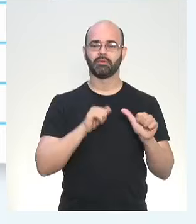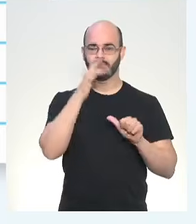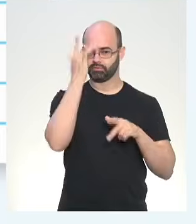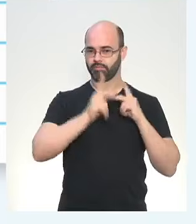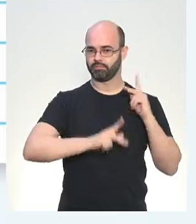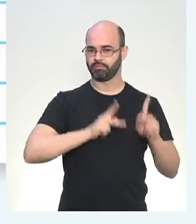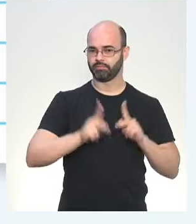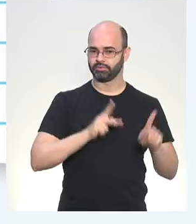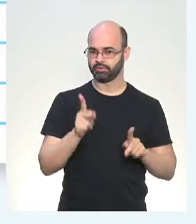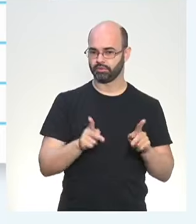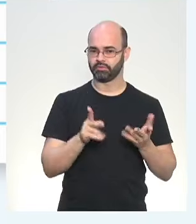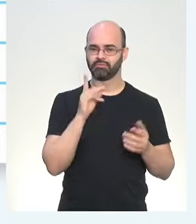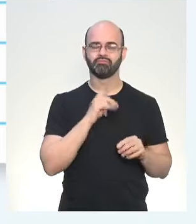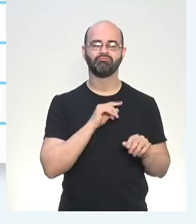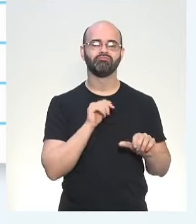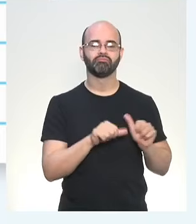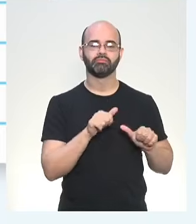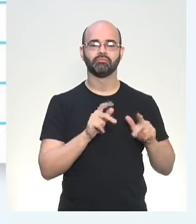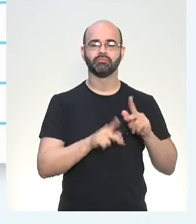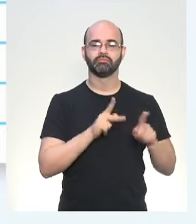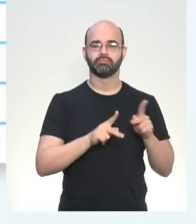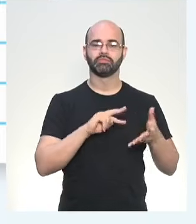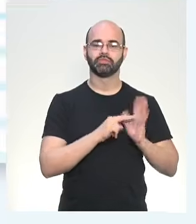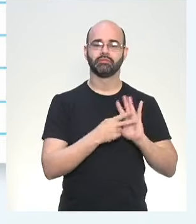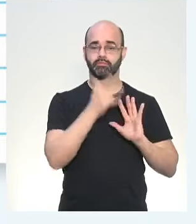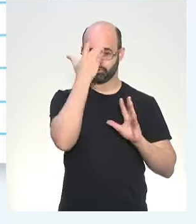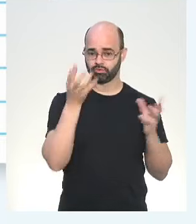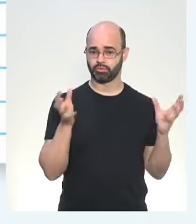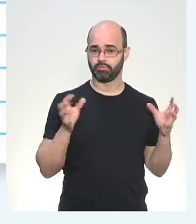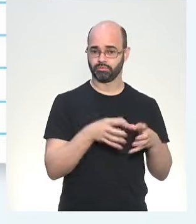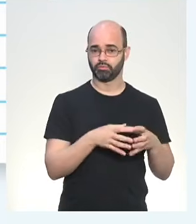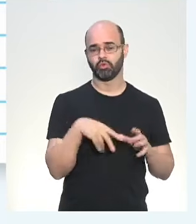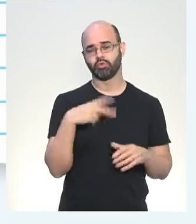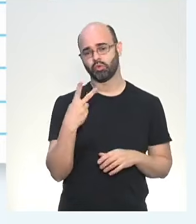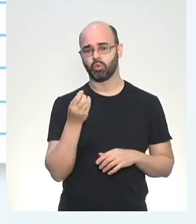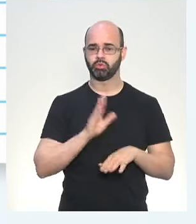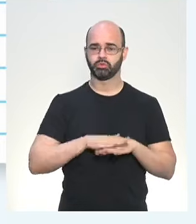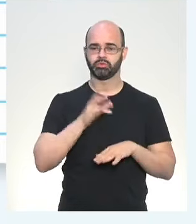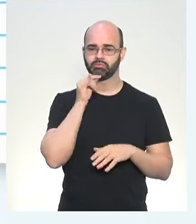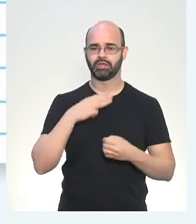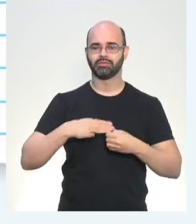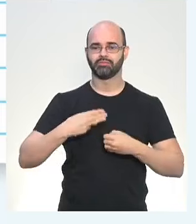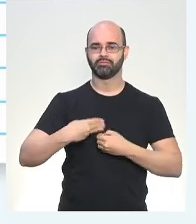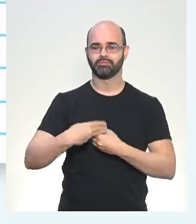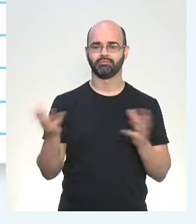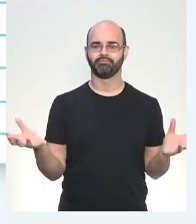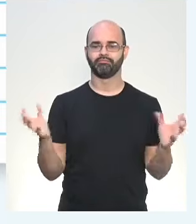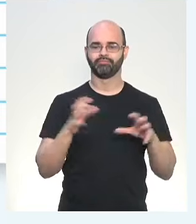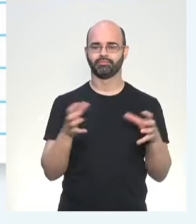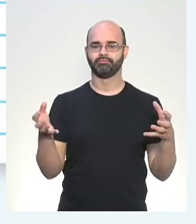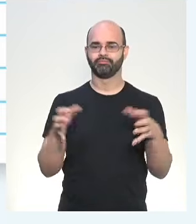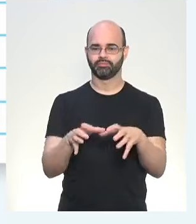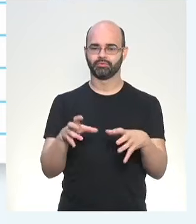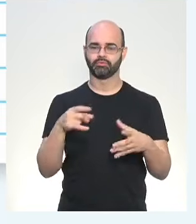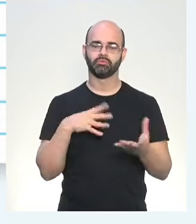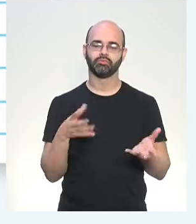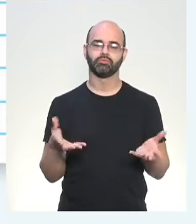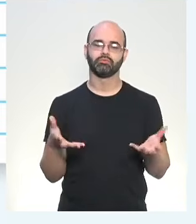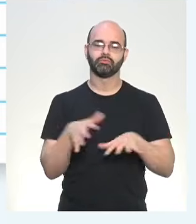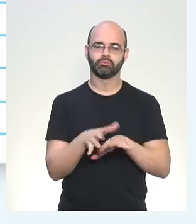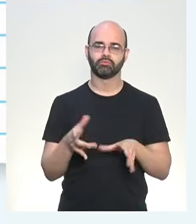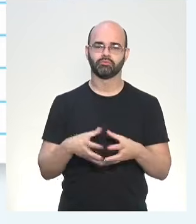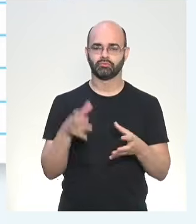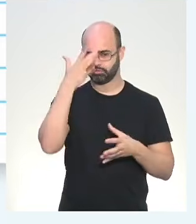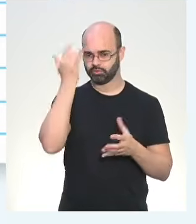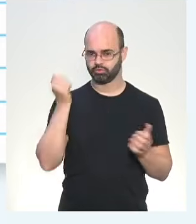populacional. Um arranjo populacional é o agrupamento de 2 ou mais municípios entre os quais há uma forte integração